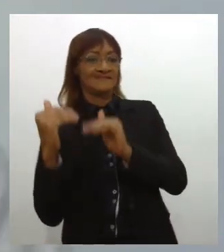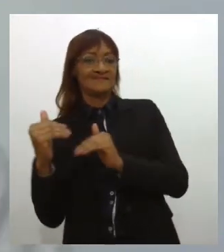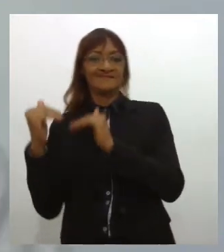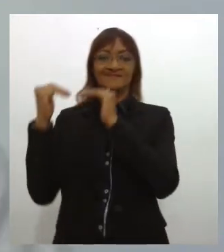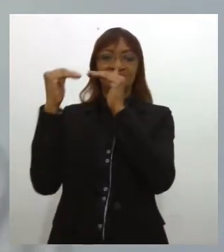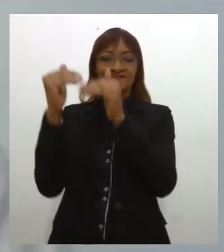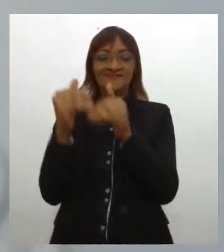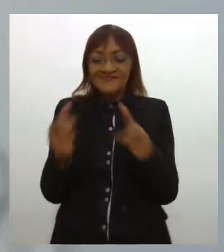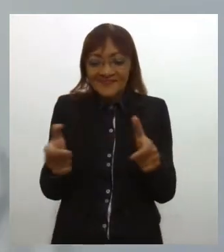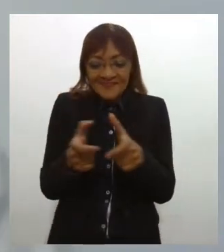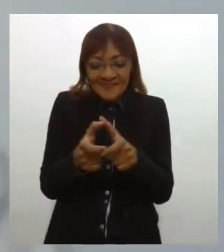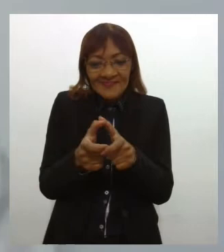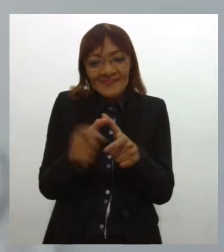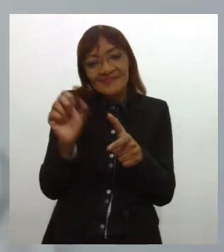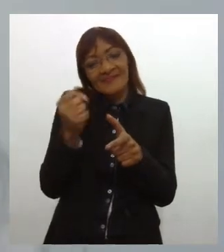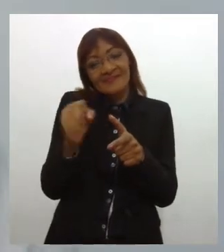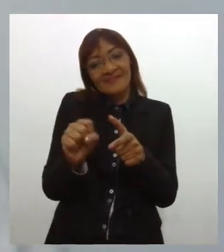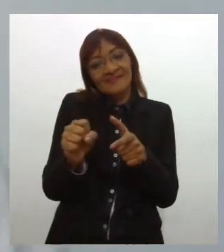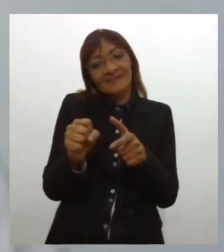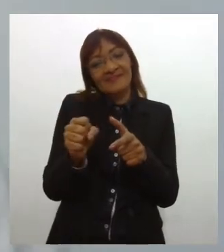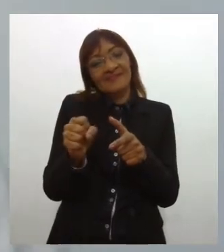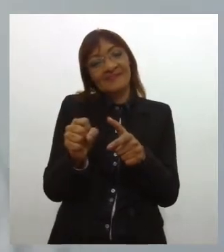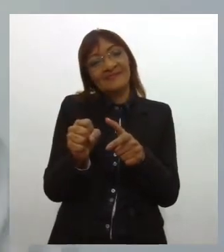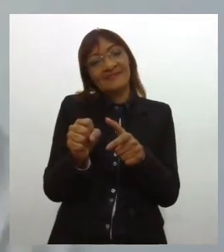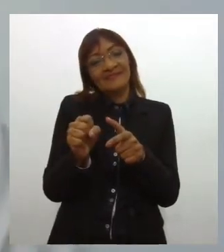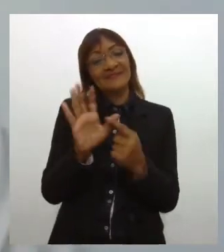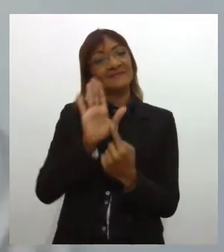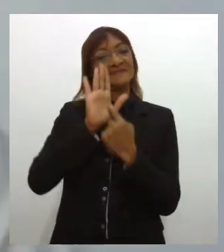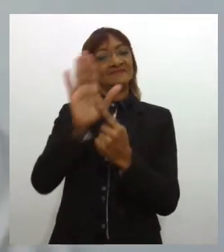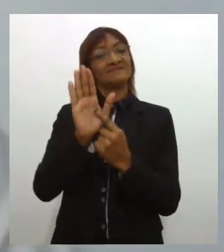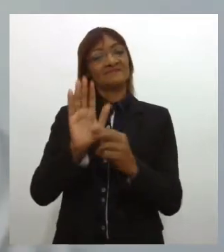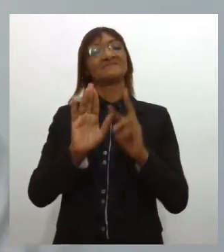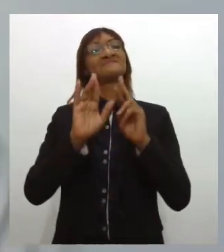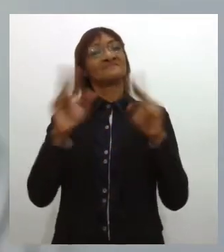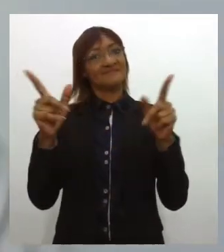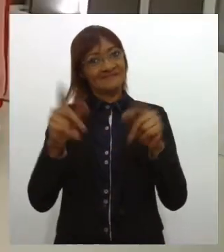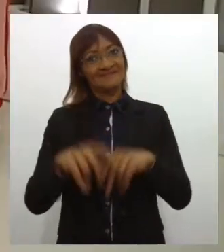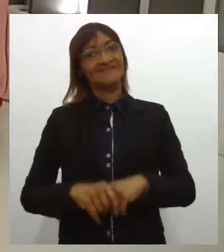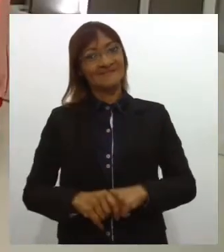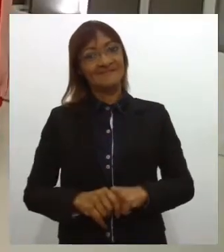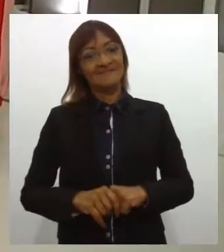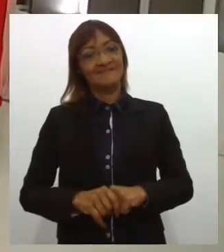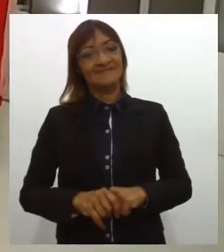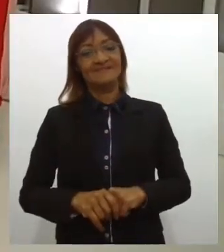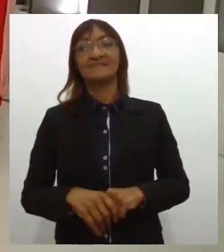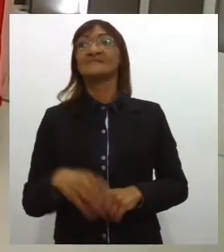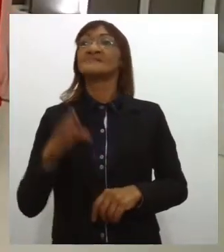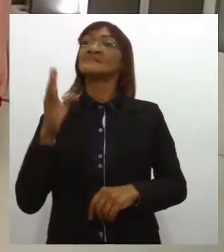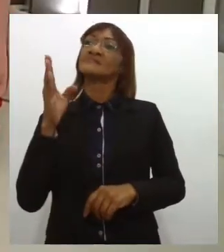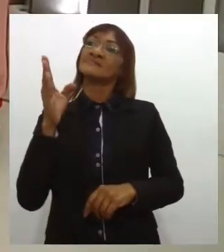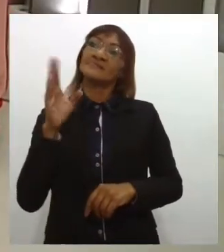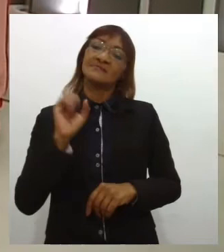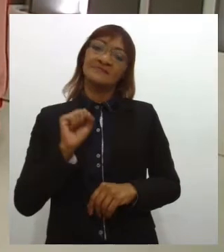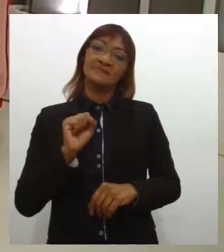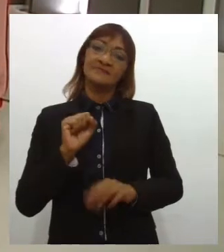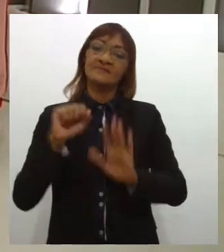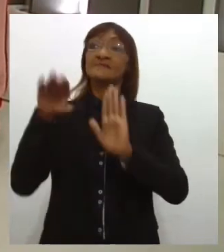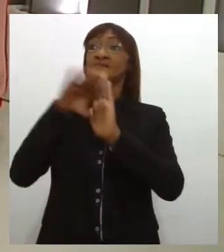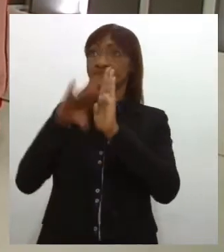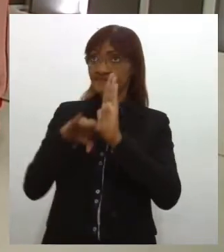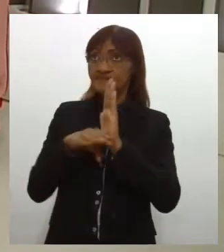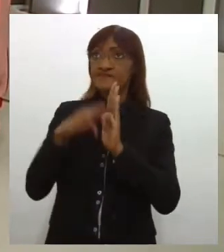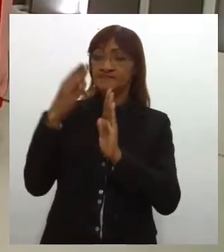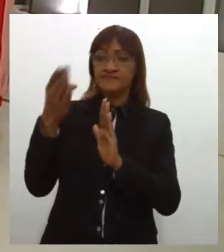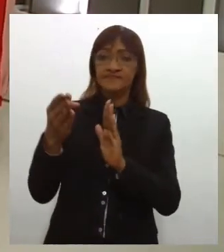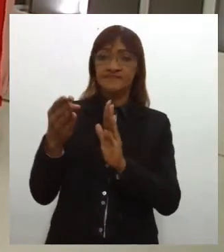estado da federação saindo aí como um diferencial na federação. Com relação ao plano, né, Marcelo,